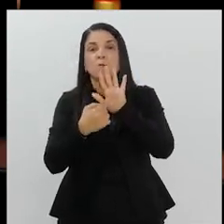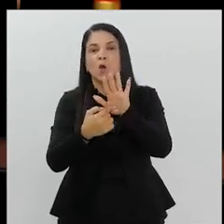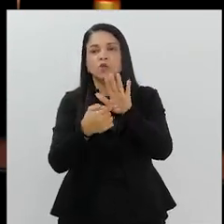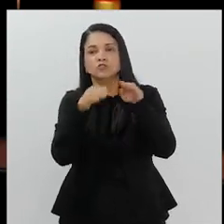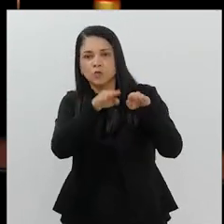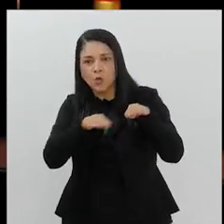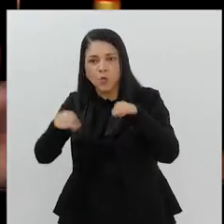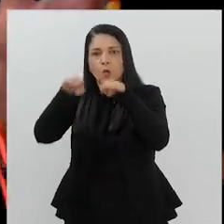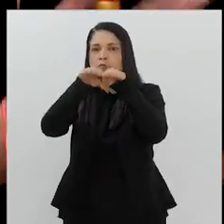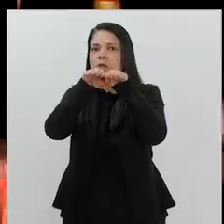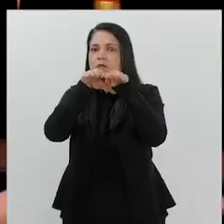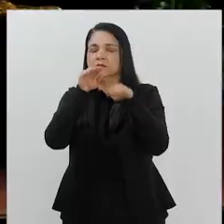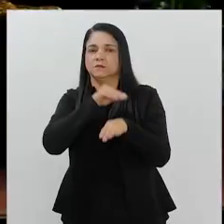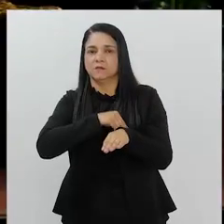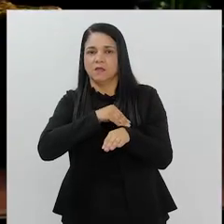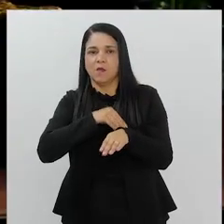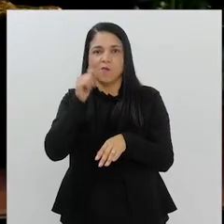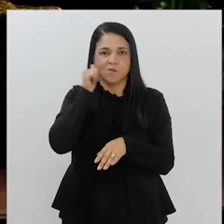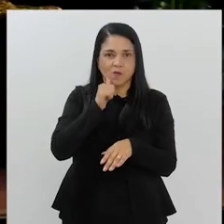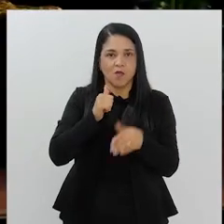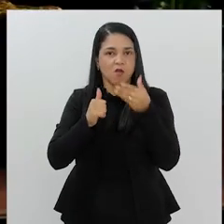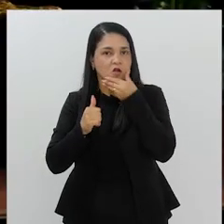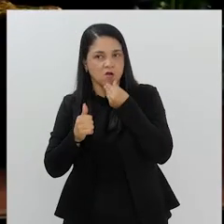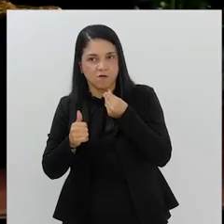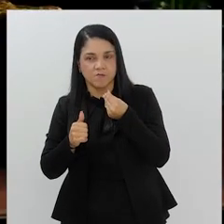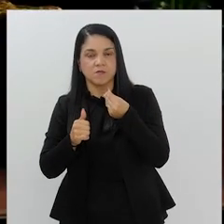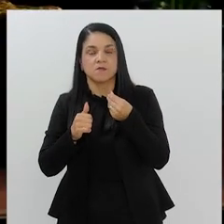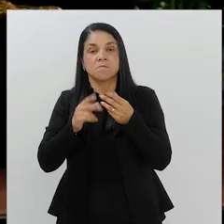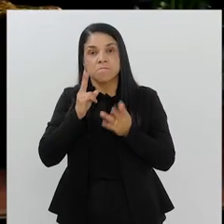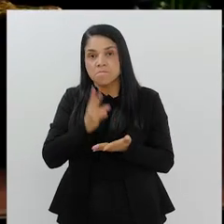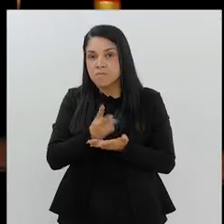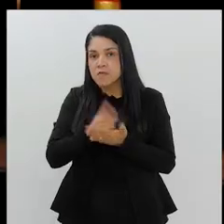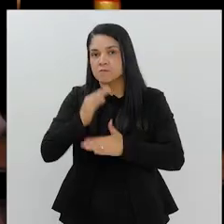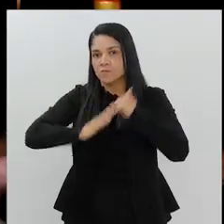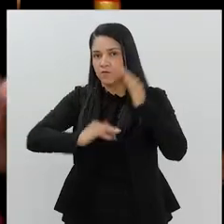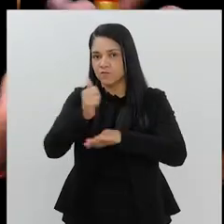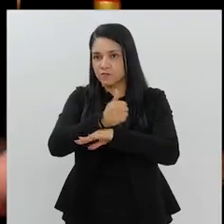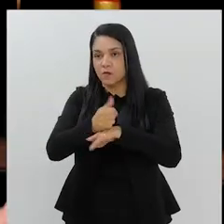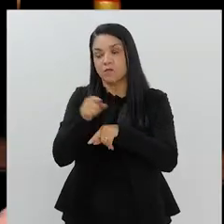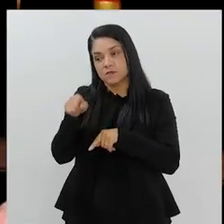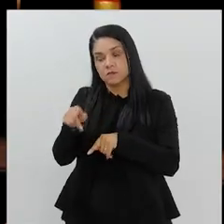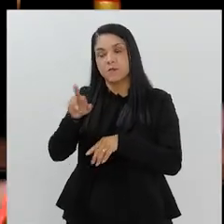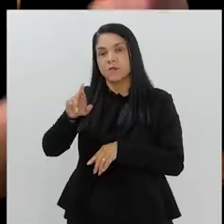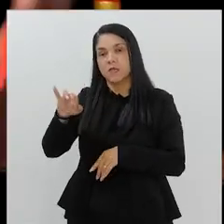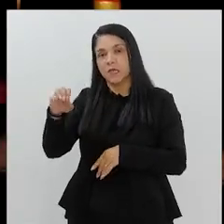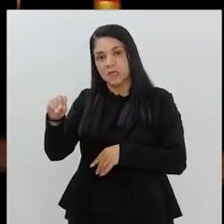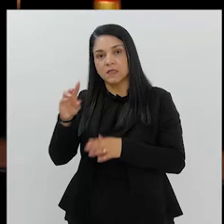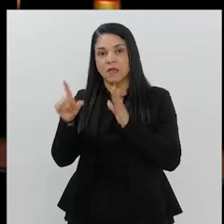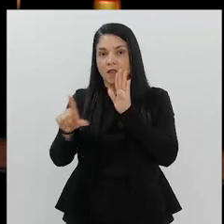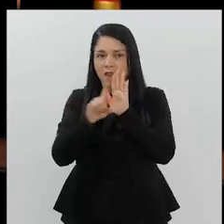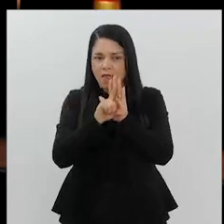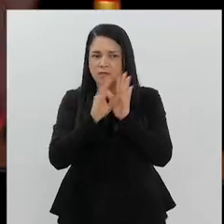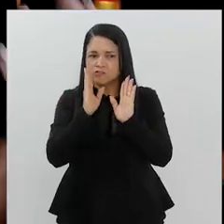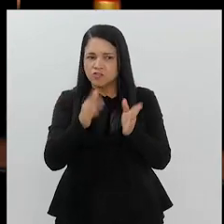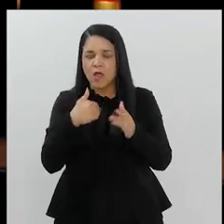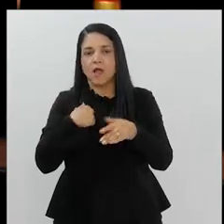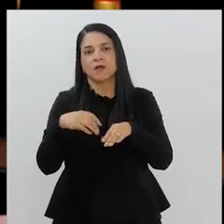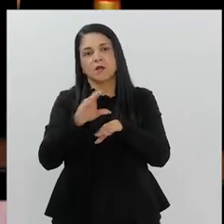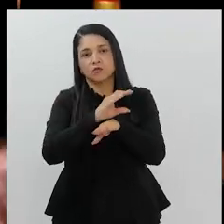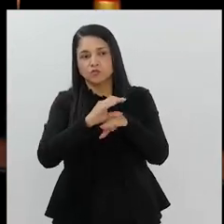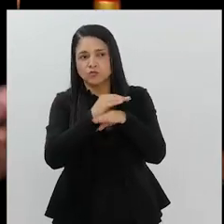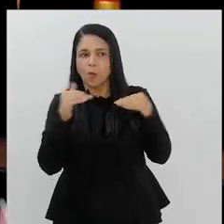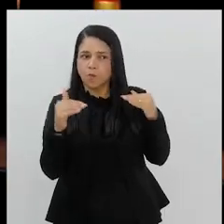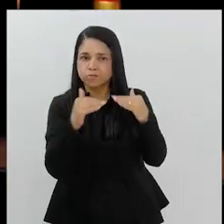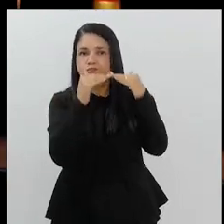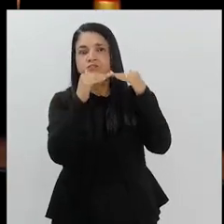né que enfim como bem colocou a Dra Rita olhando por muitos prismas já está previsto de diversas legislações tanto trabalhistas quanto na